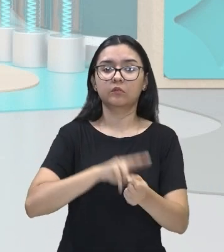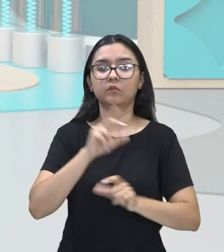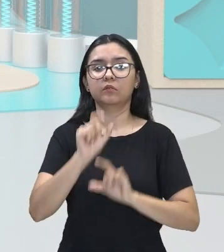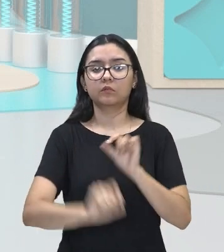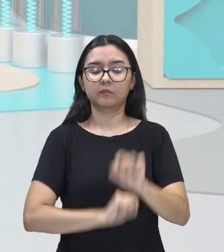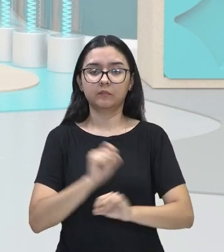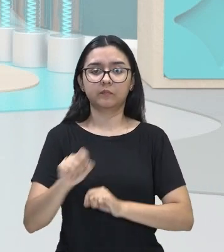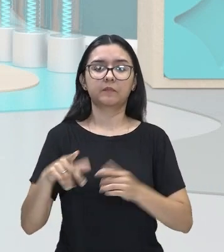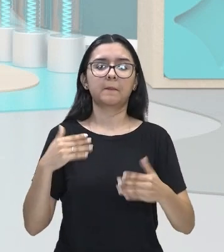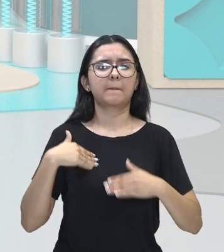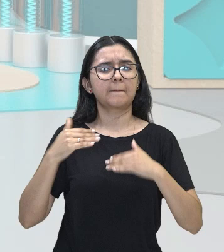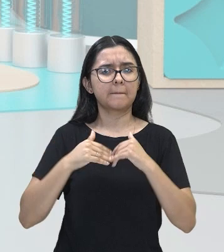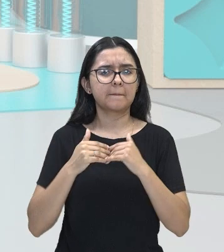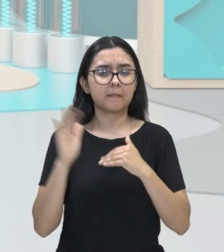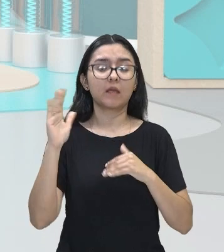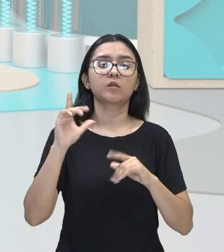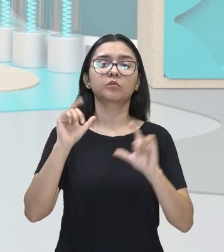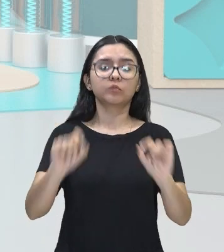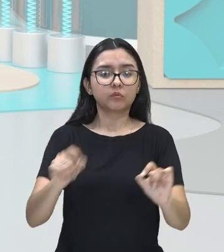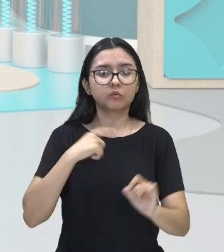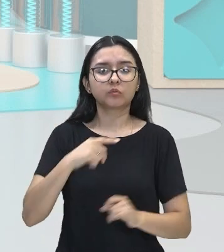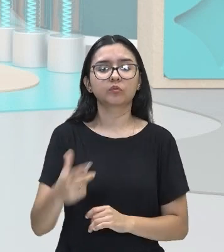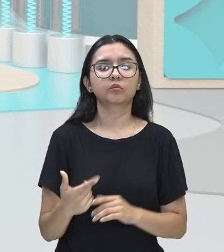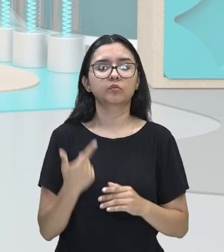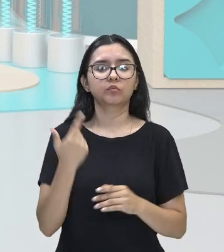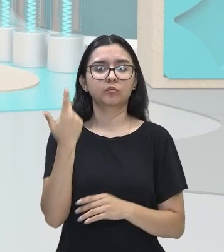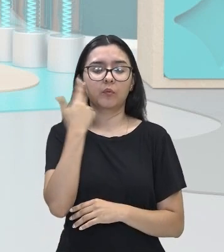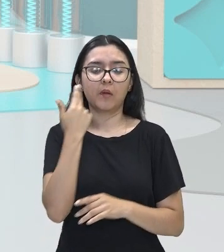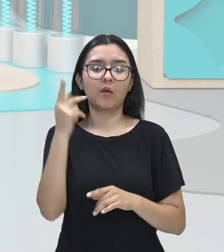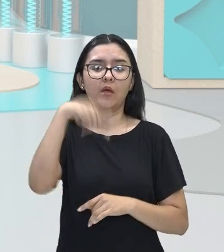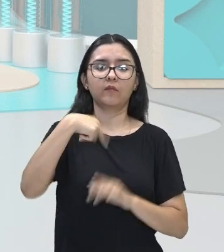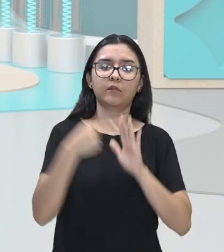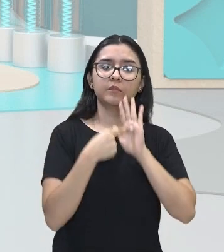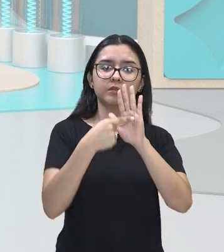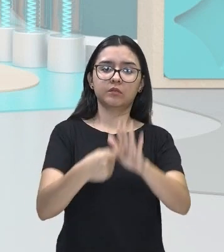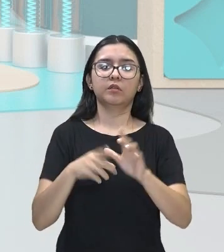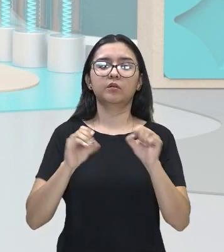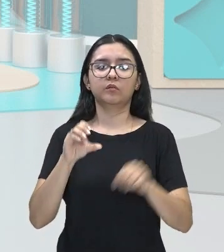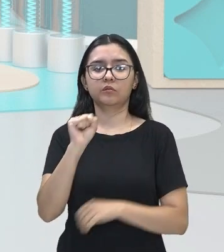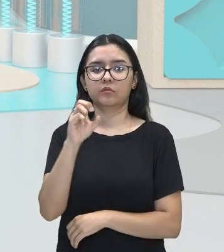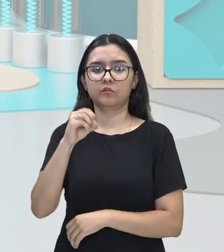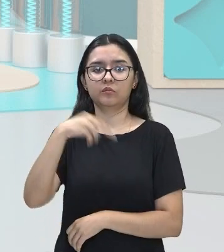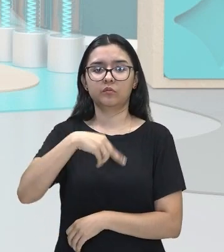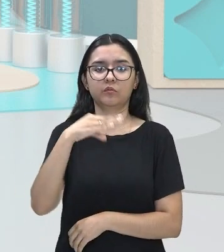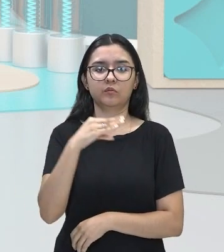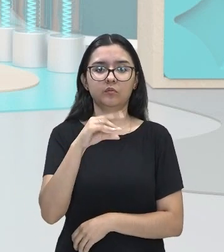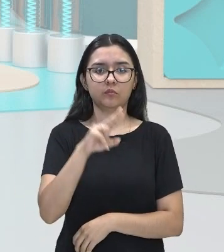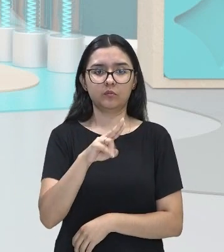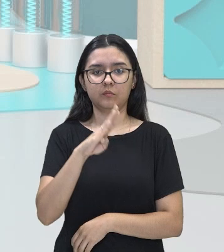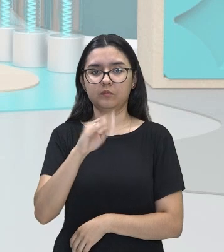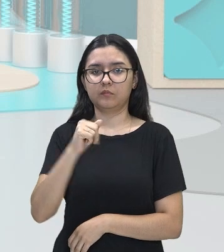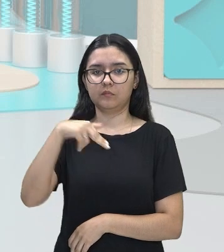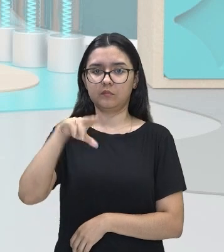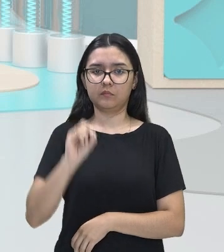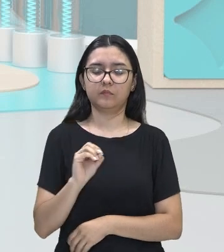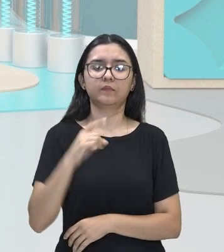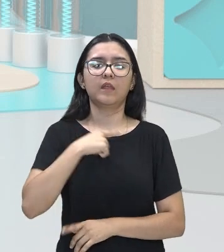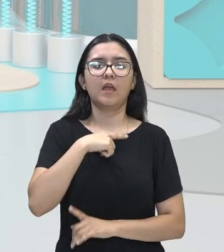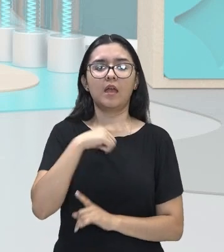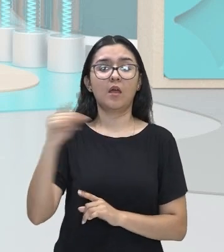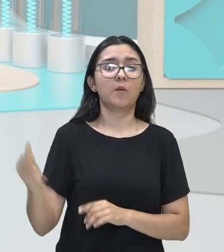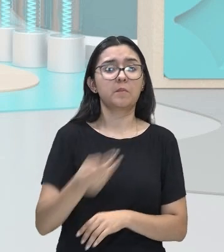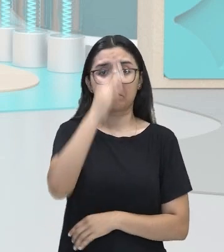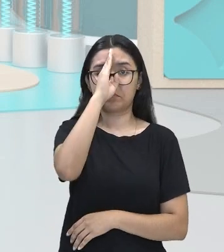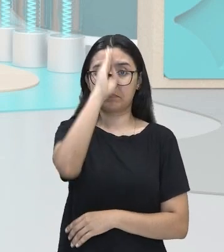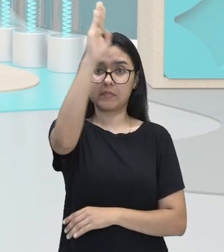os ritmos mais comuns estão, olha só, esses que vou apresentar a vocês. O som cubano, que é um dos pilares